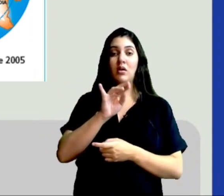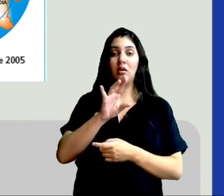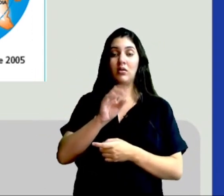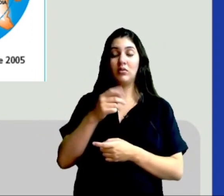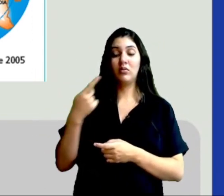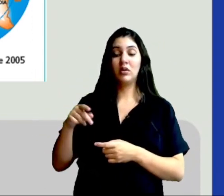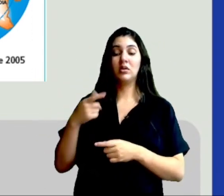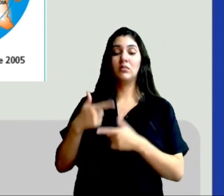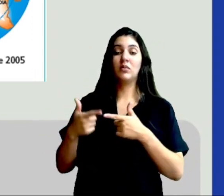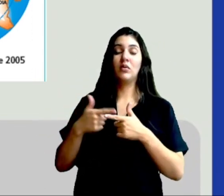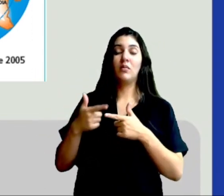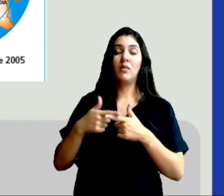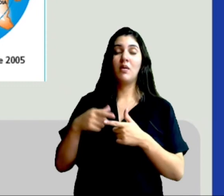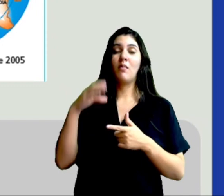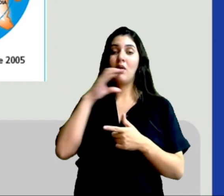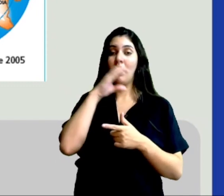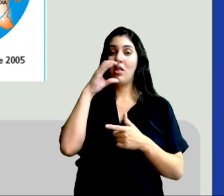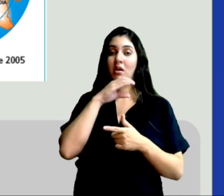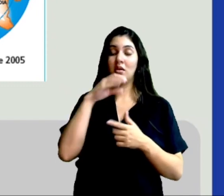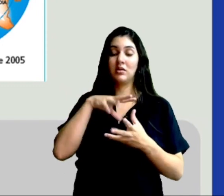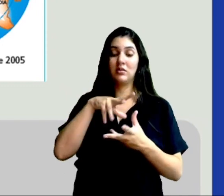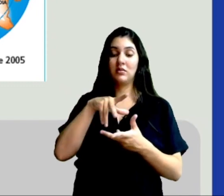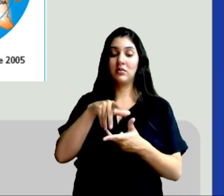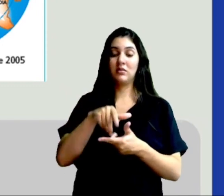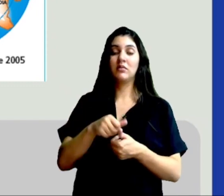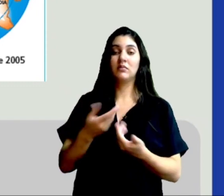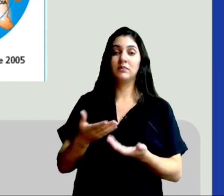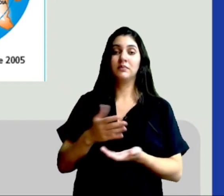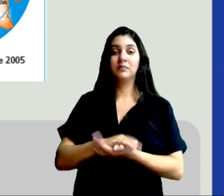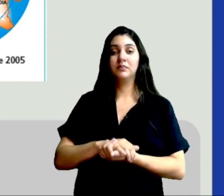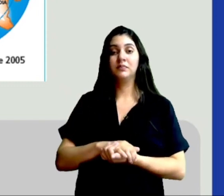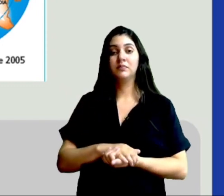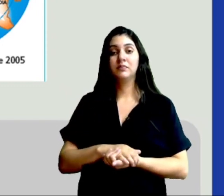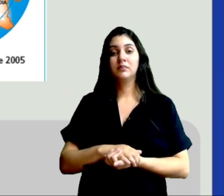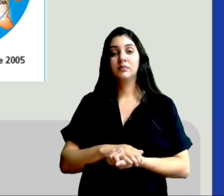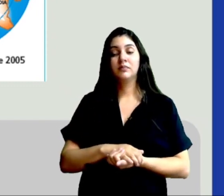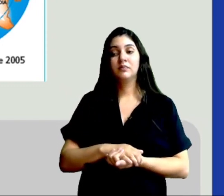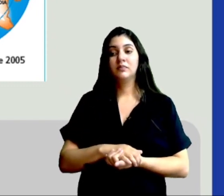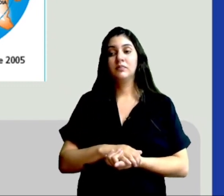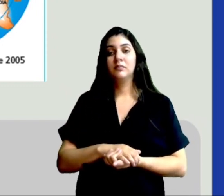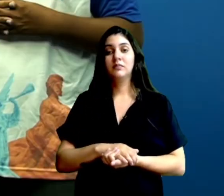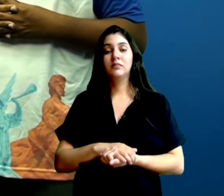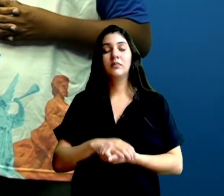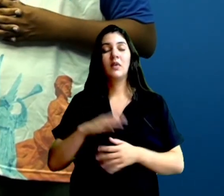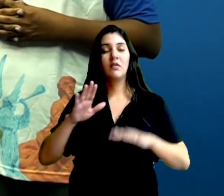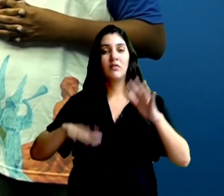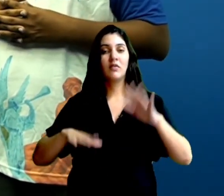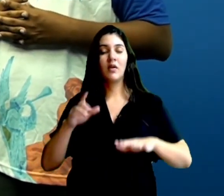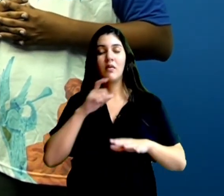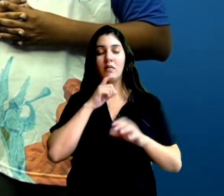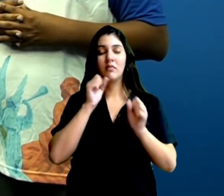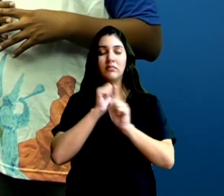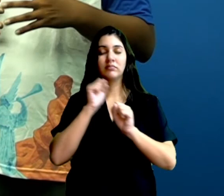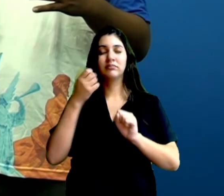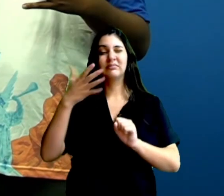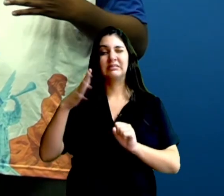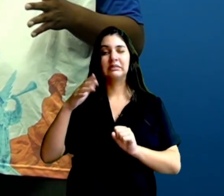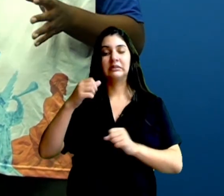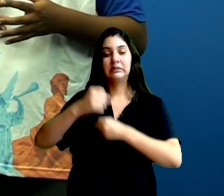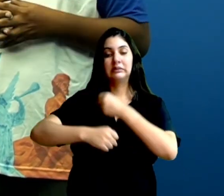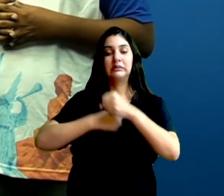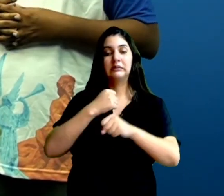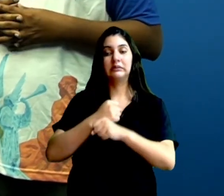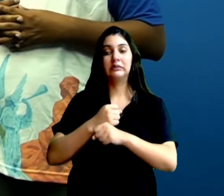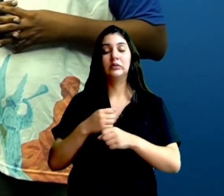essa questão do aquecimento global, né? Lá o permafrost, que é uma área que via geralmente congelada a maior parte do ano, onde até